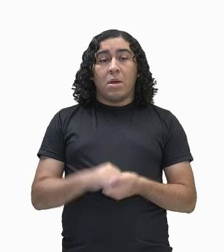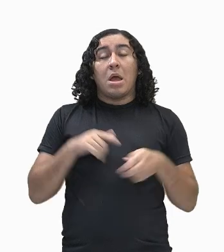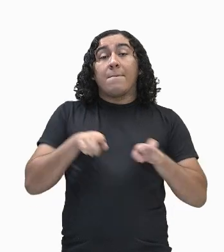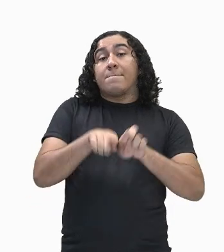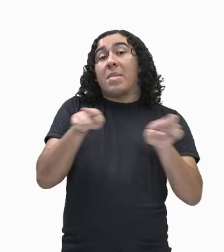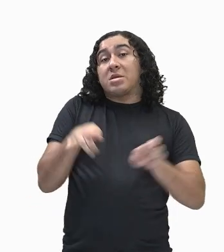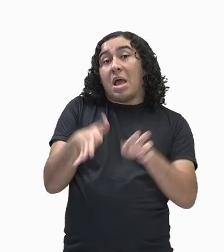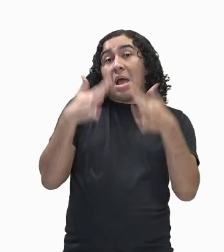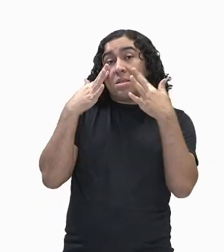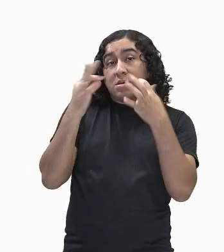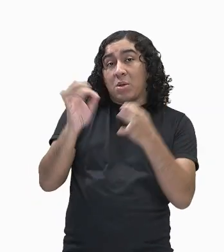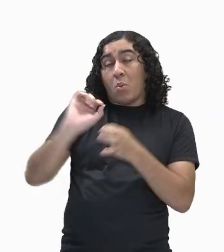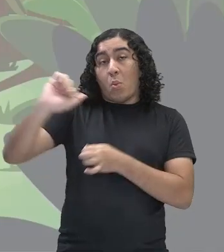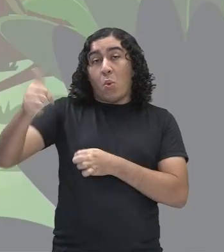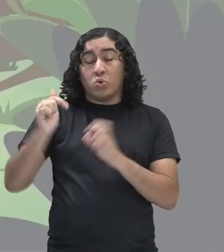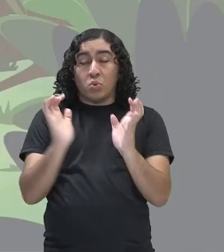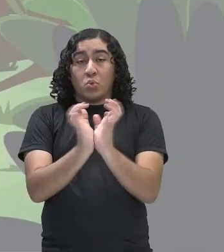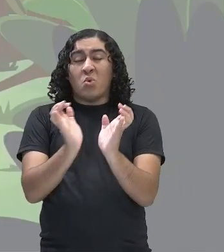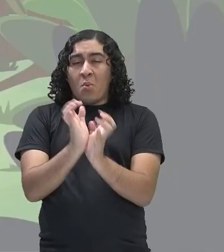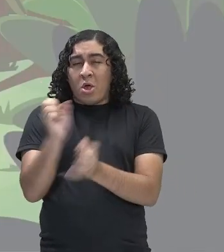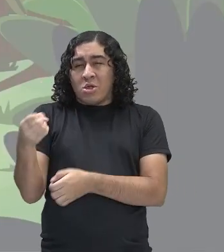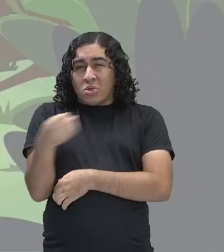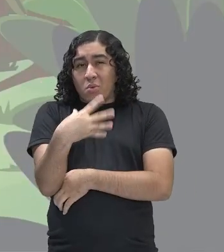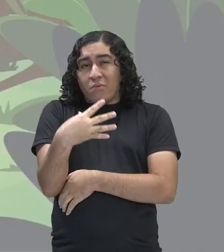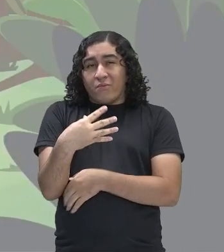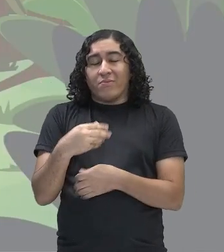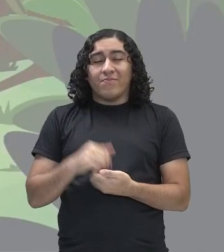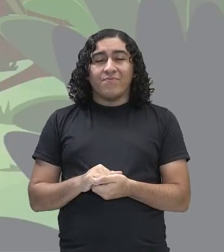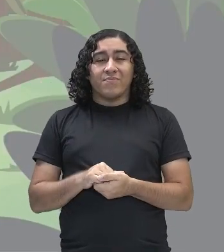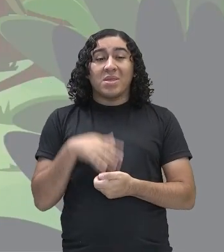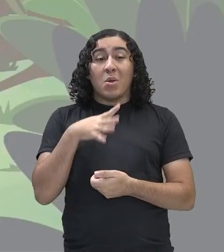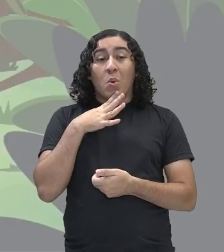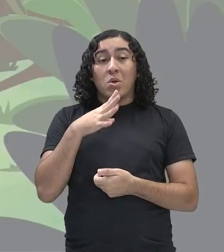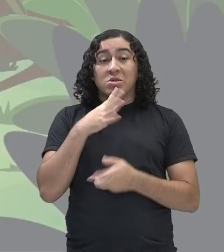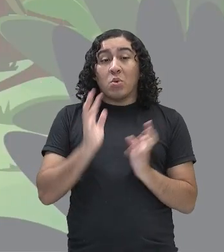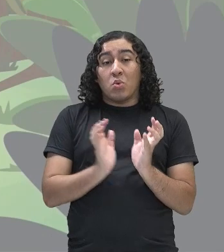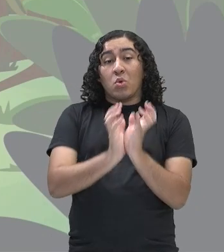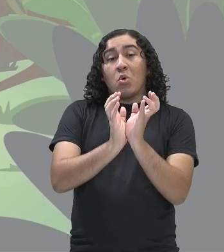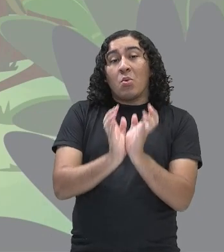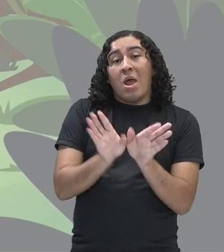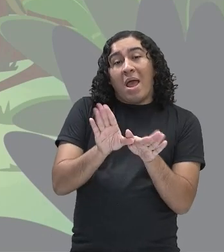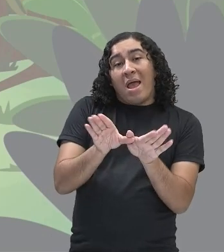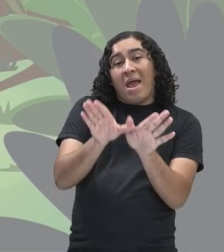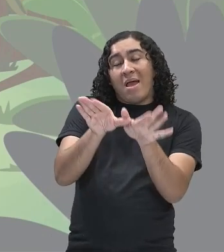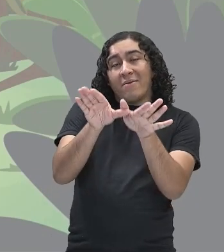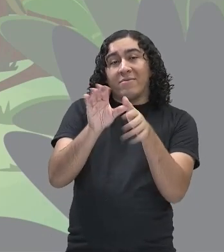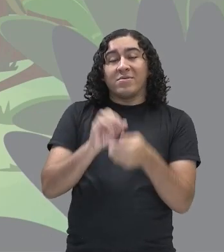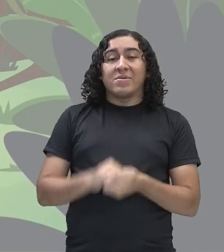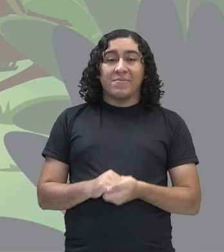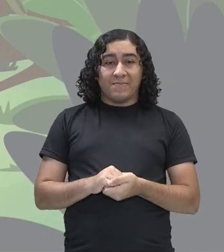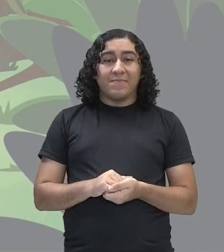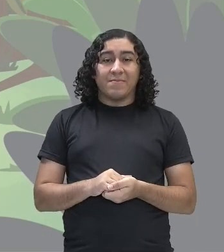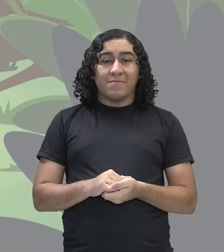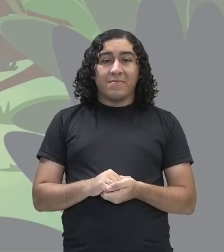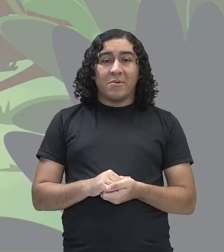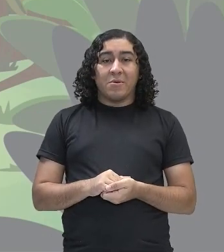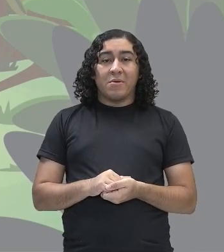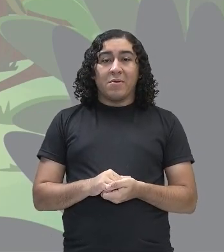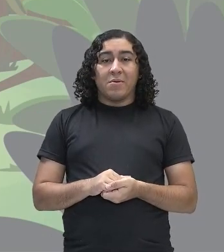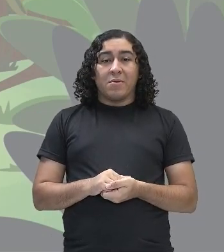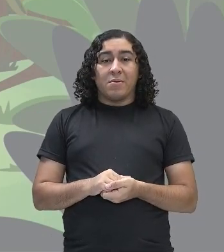o grupo mais recente. Agora vamos conhecer o grupo das aves mais recente. Esse grupo é conhecido